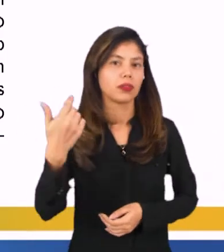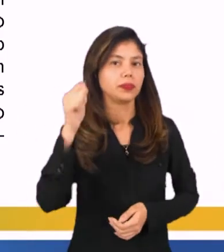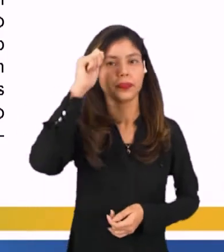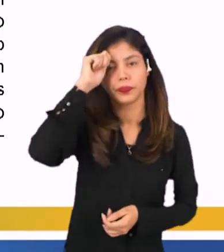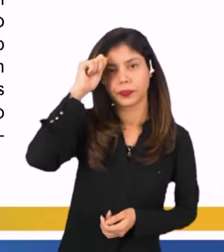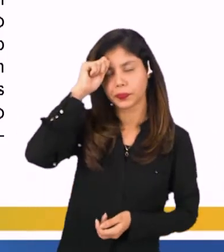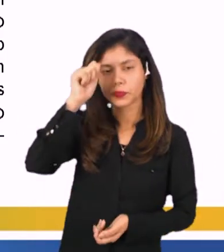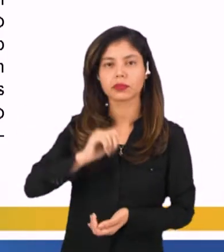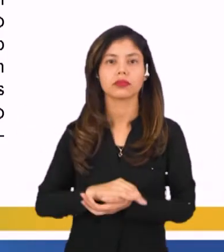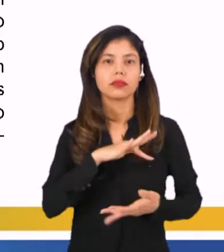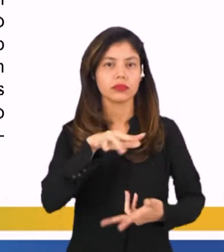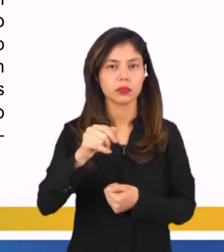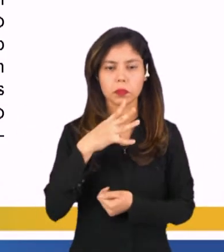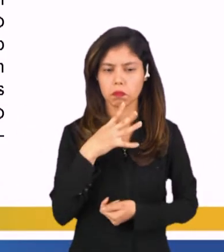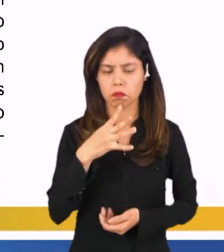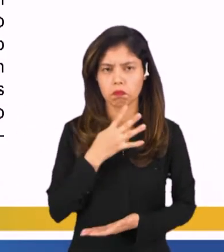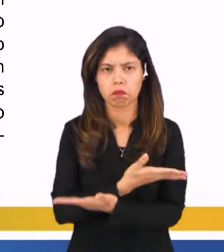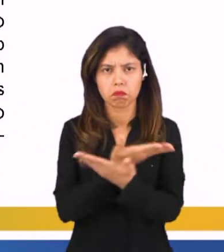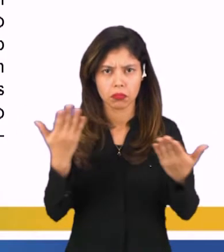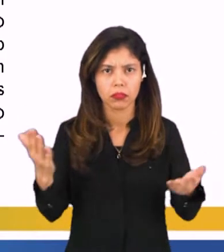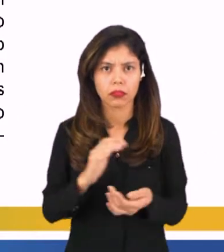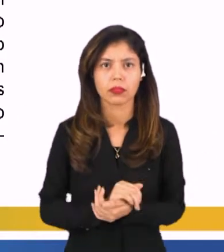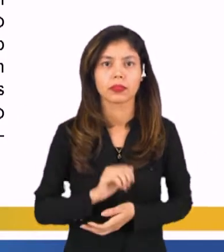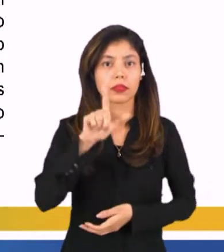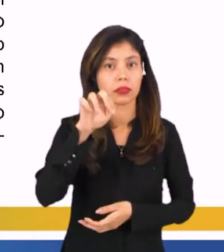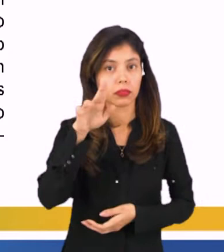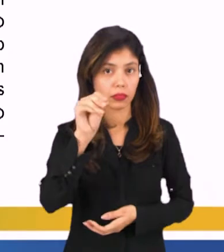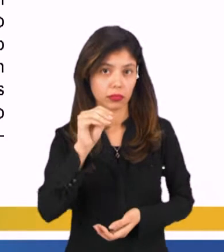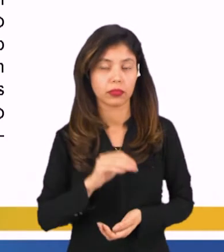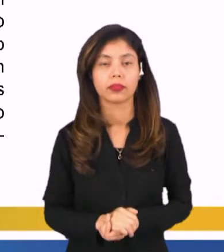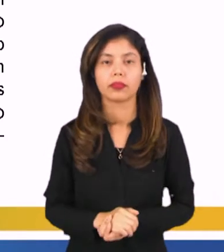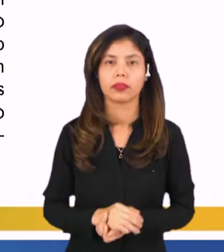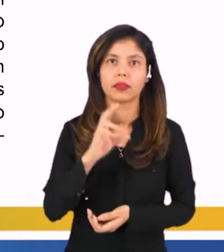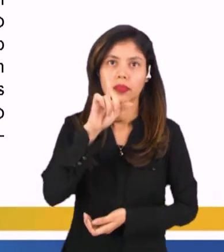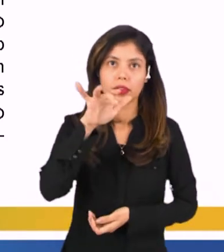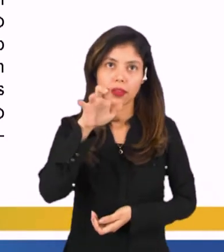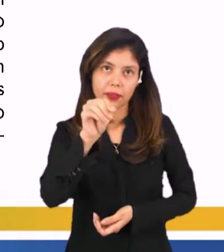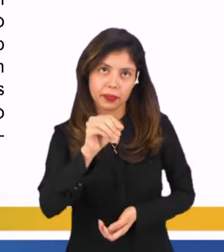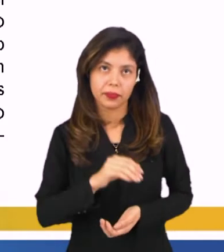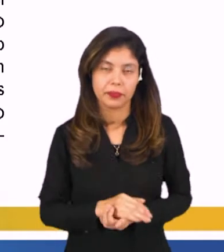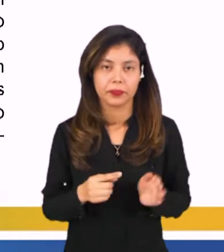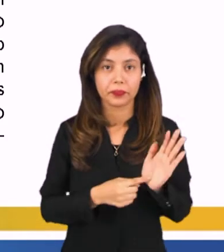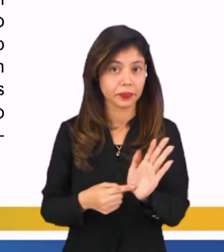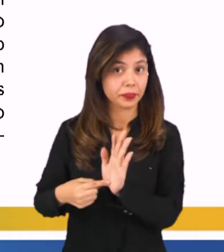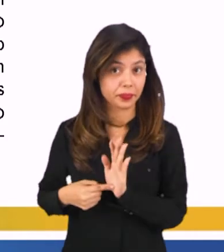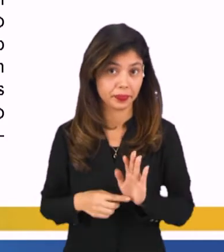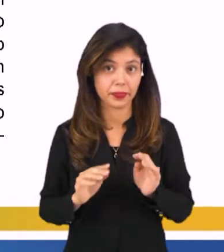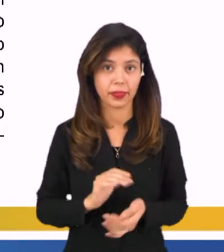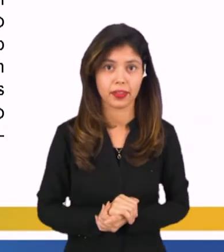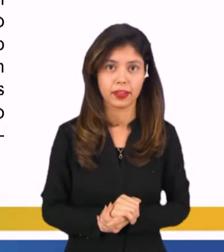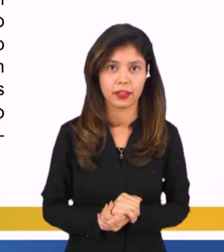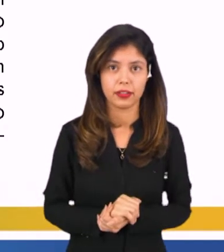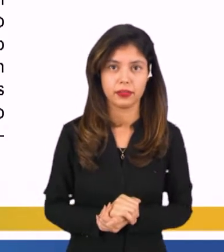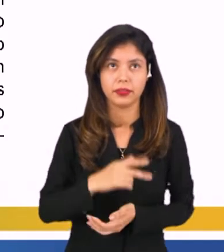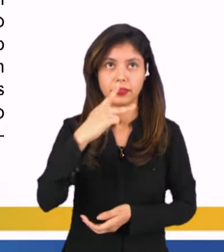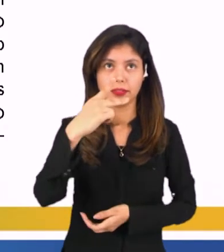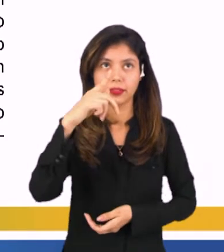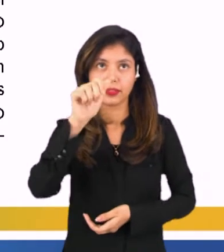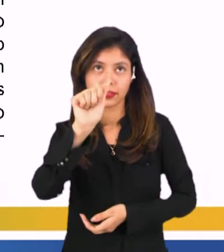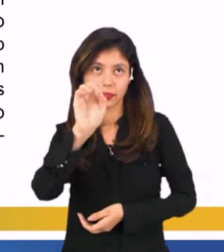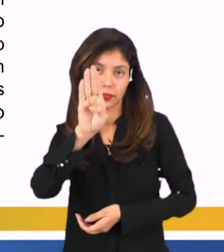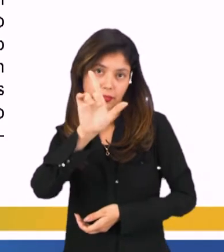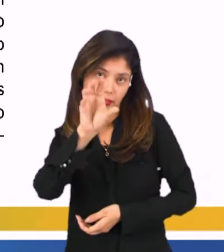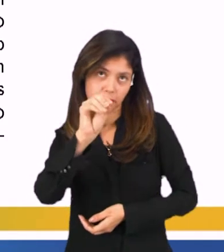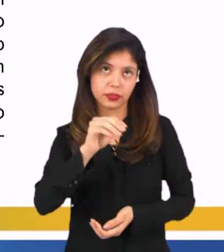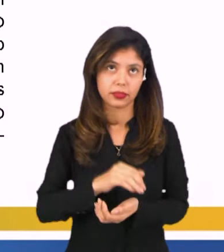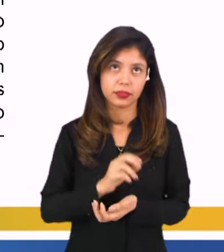autor mundialmente conhecido, latino-americano, chileno para ser mais exata, né, é Pablo Neruda,